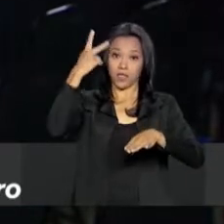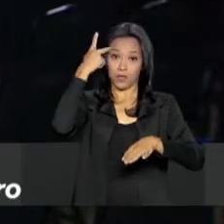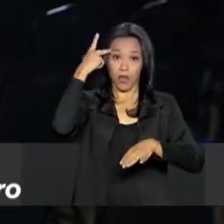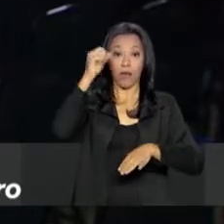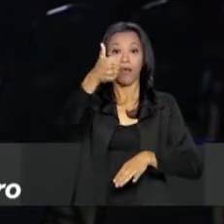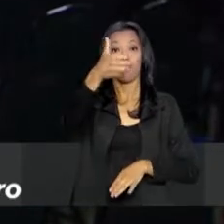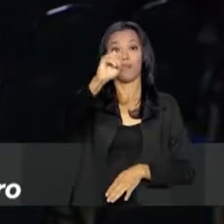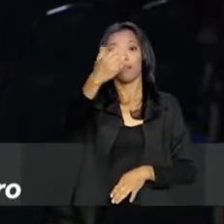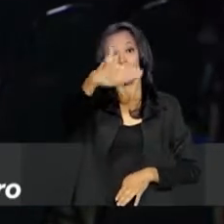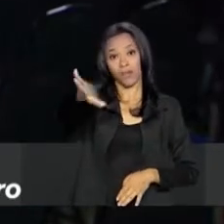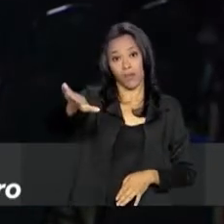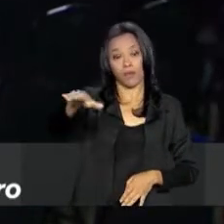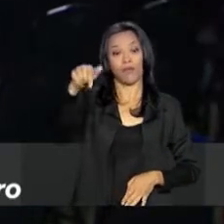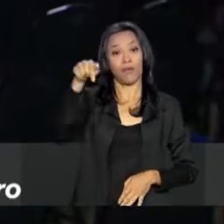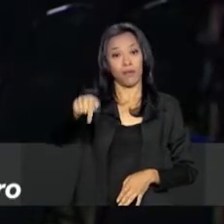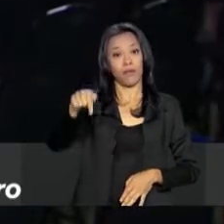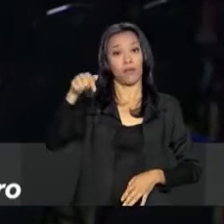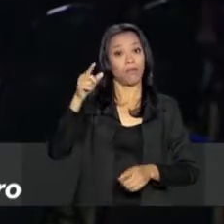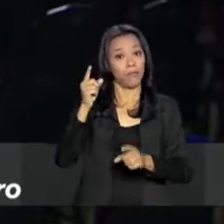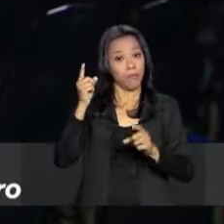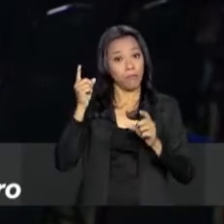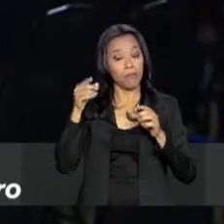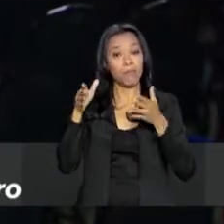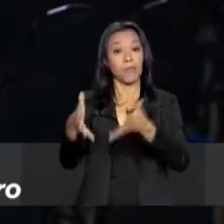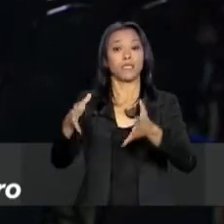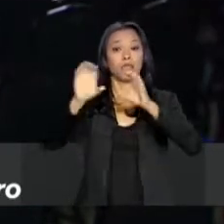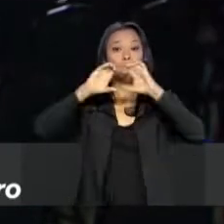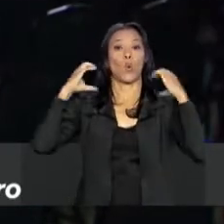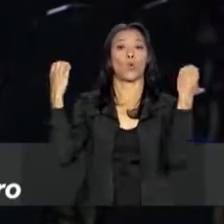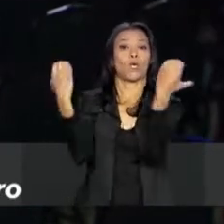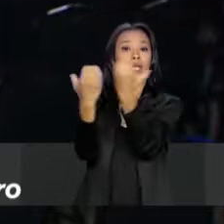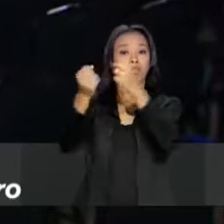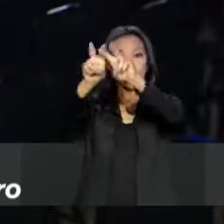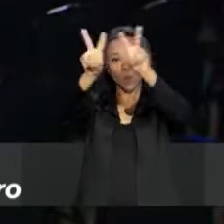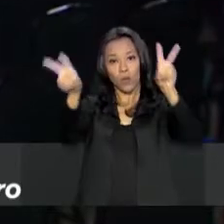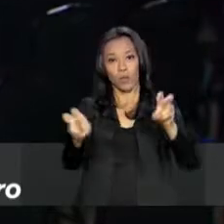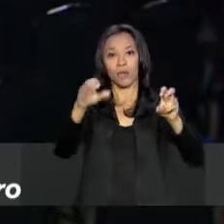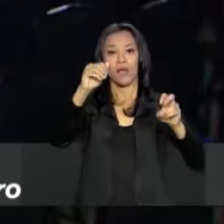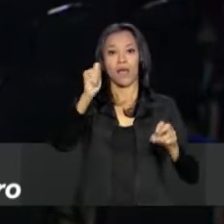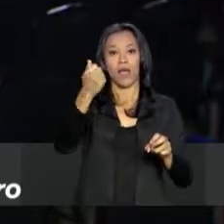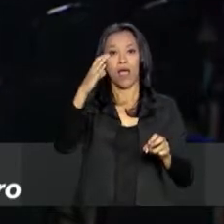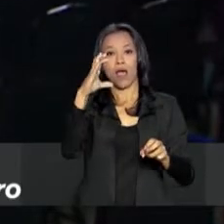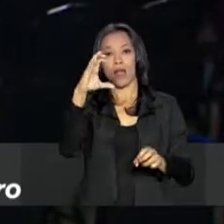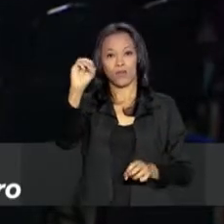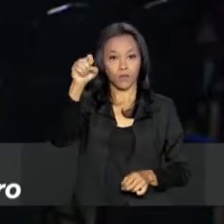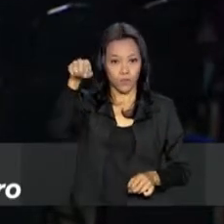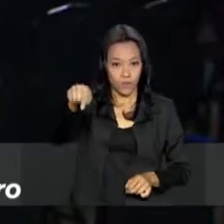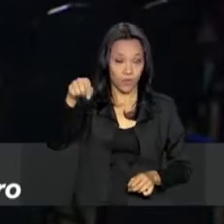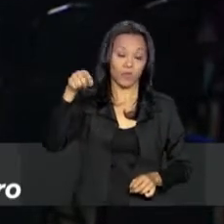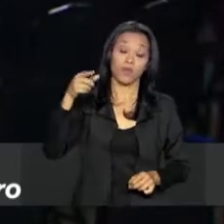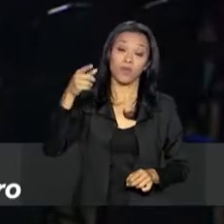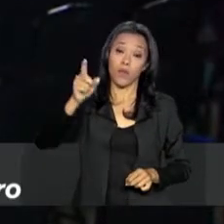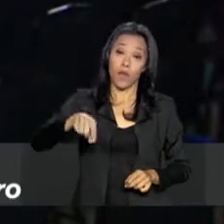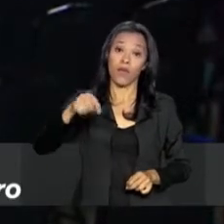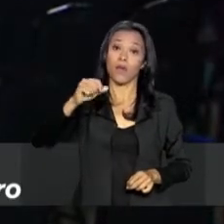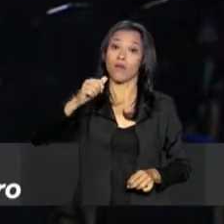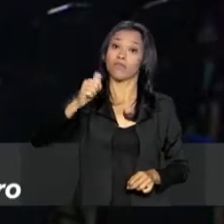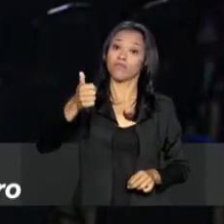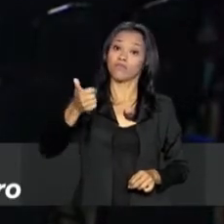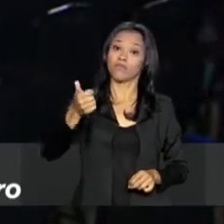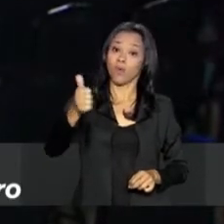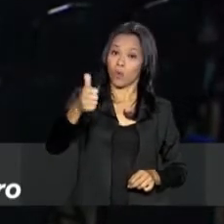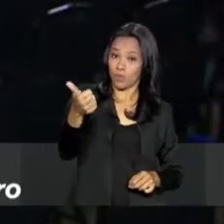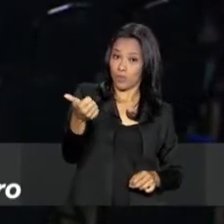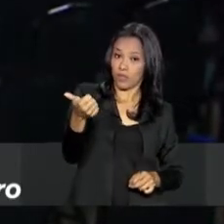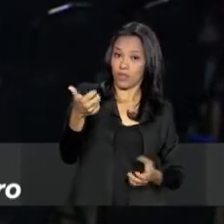participa do painel de honra do congresso assumiu 18 aqui no hotel que pode acontecer evento a partir das 11 horas da manhã